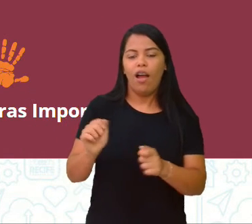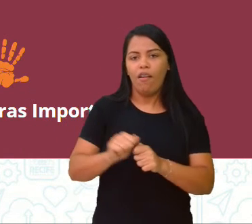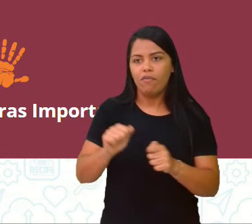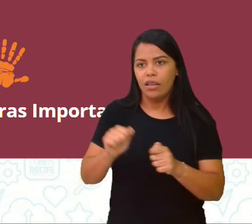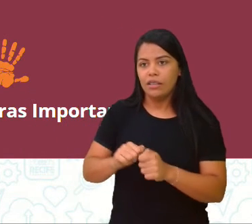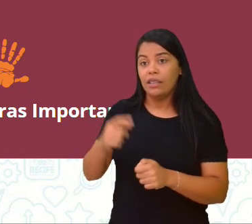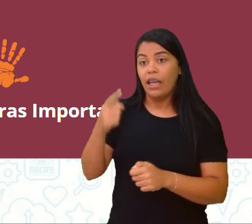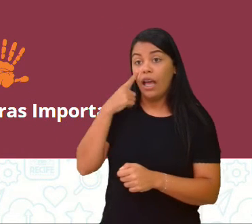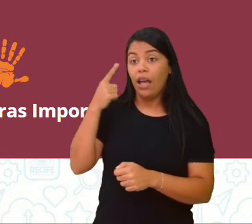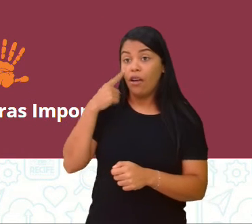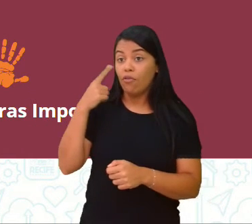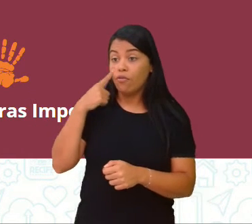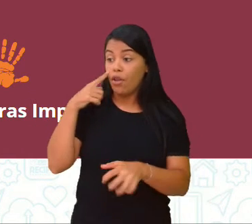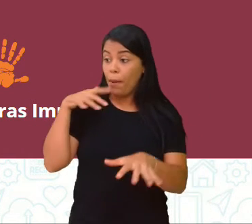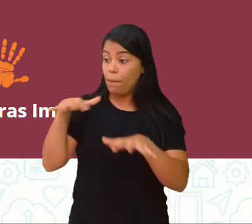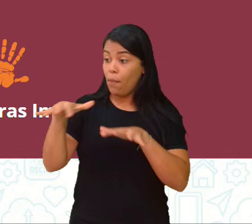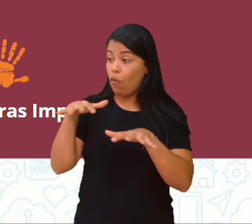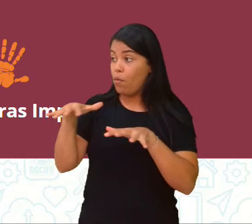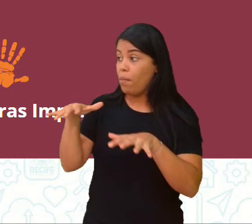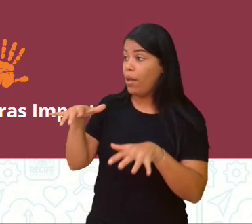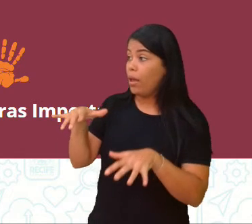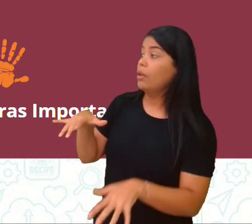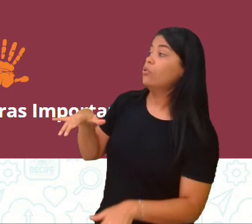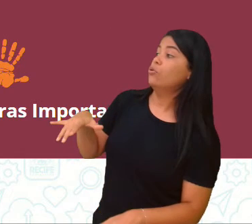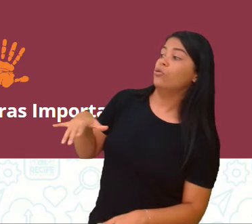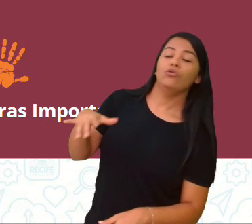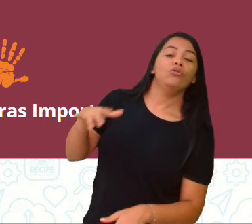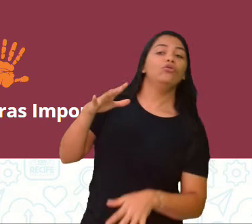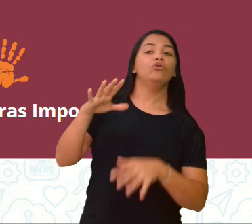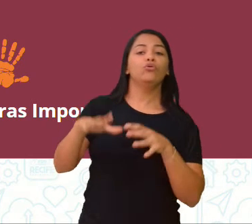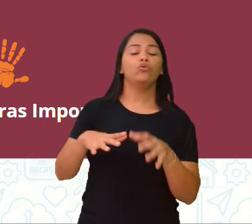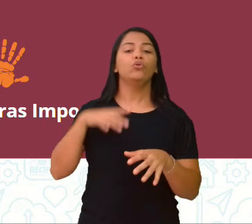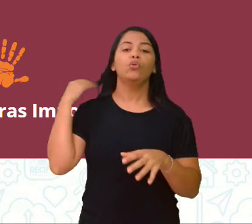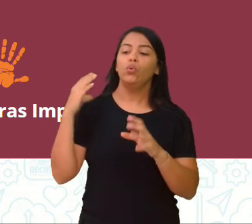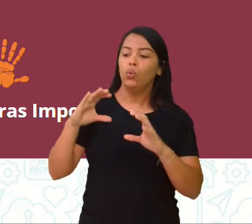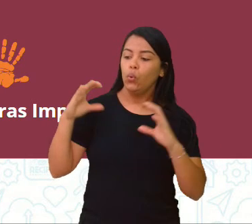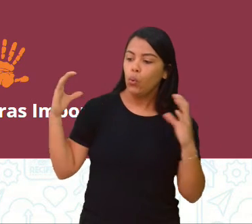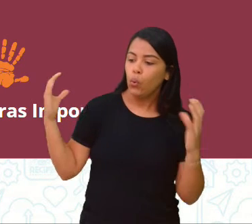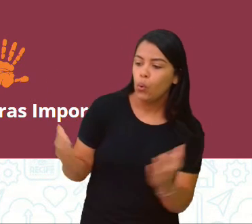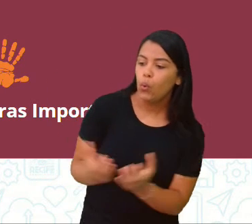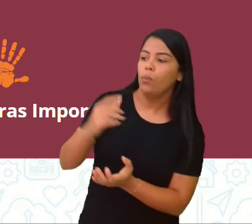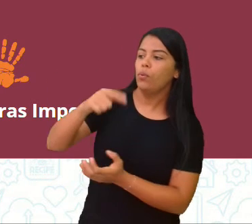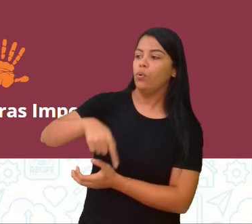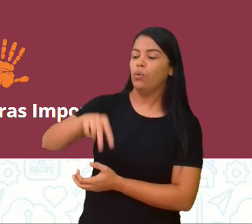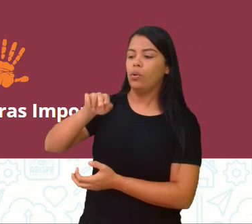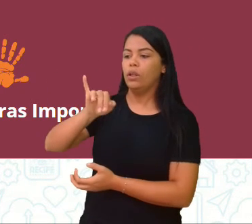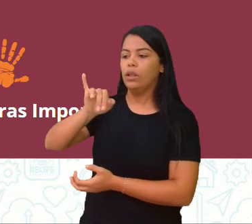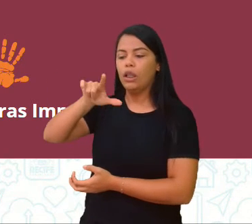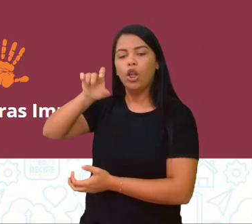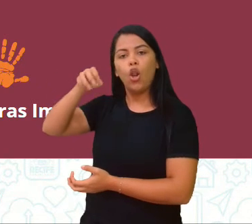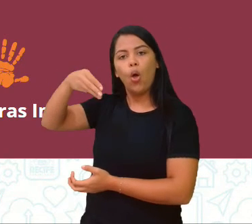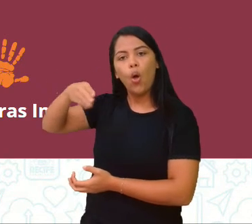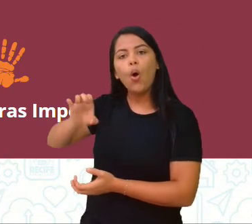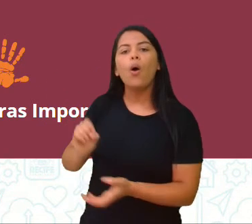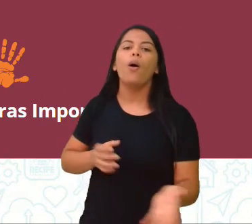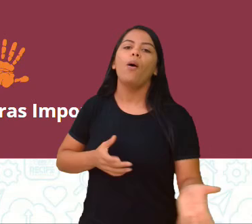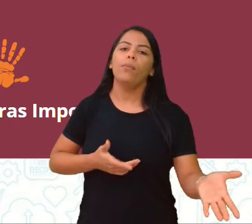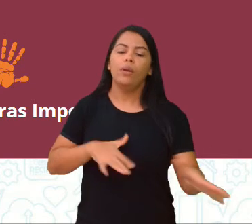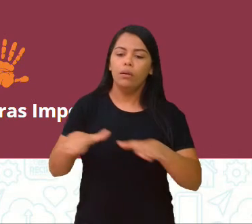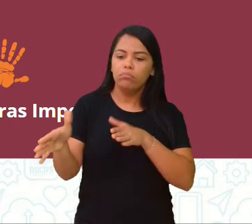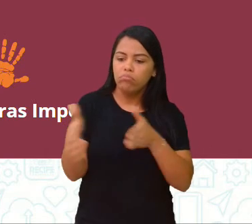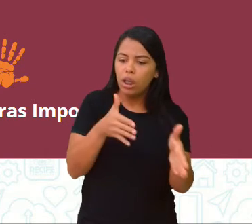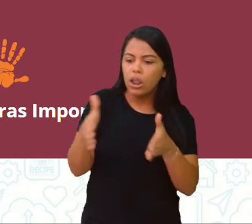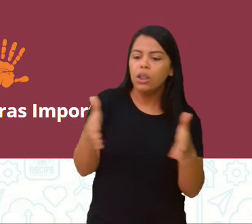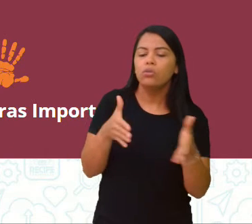a ver, né, movimentos como quilombo, por exemplo, né, na época da história, na época da colonização, né, os